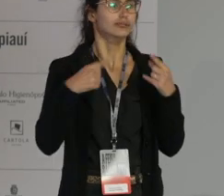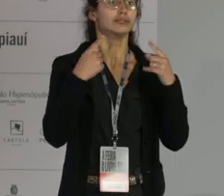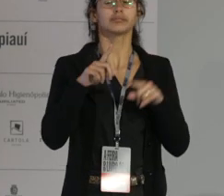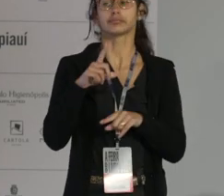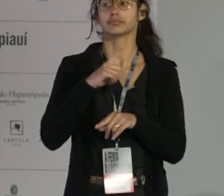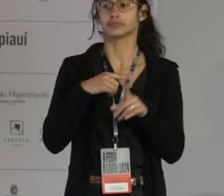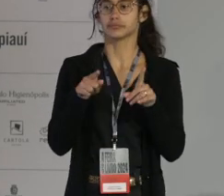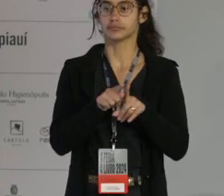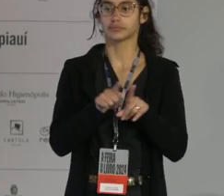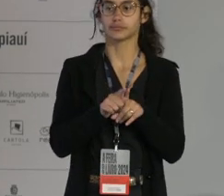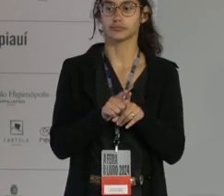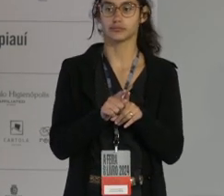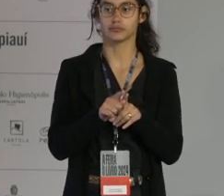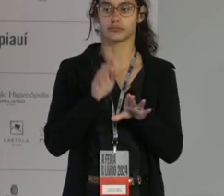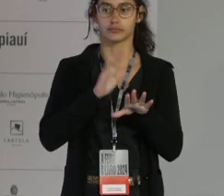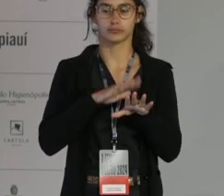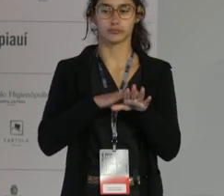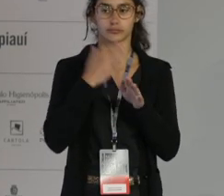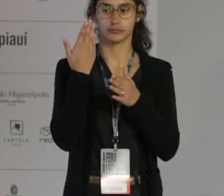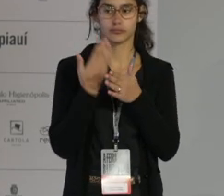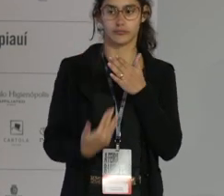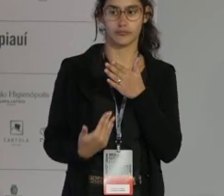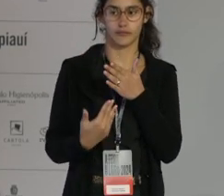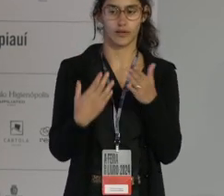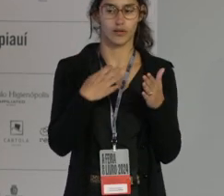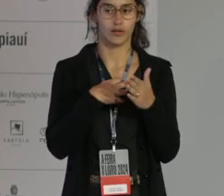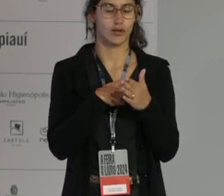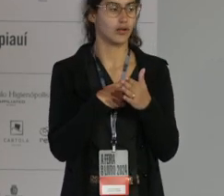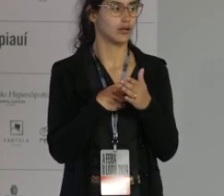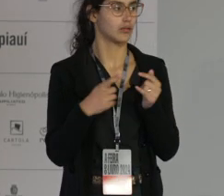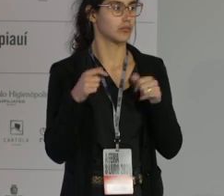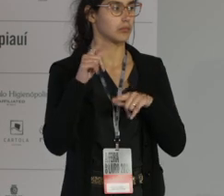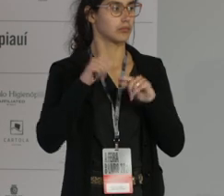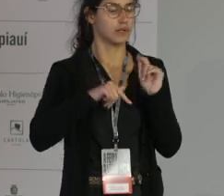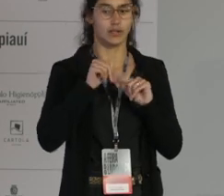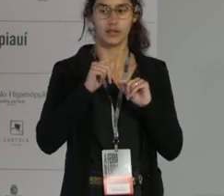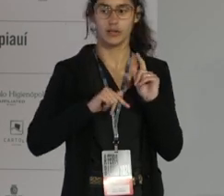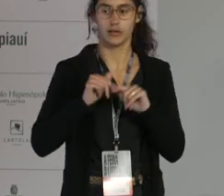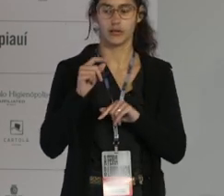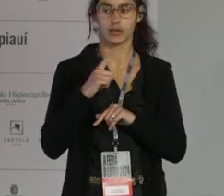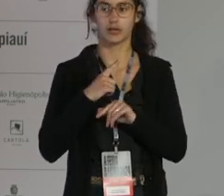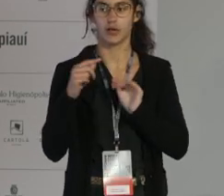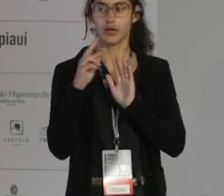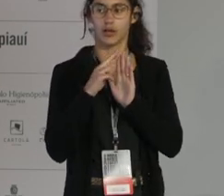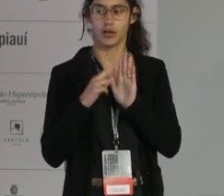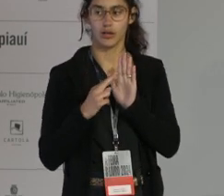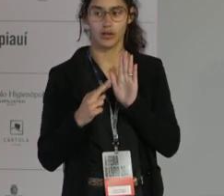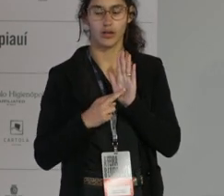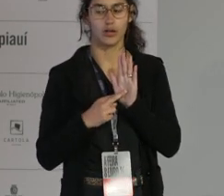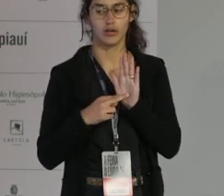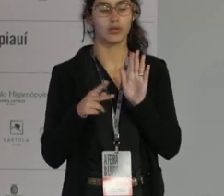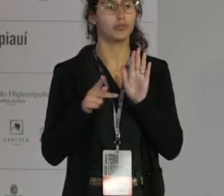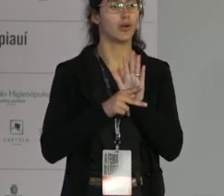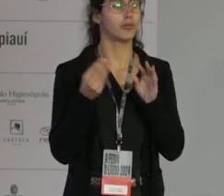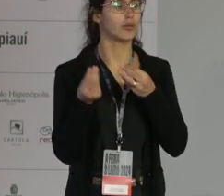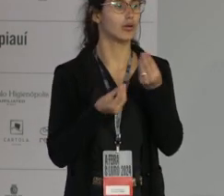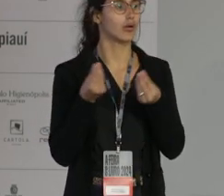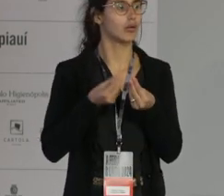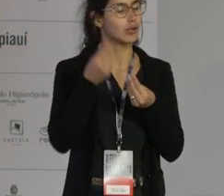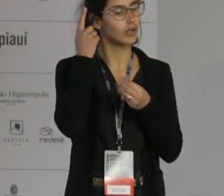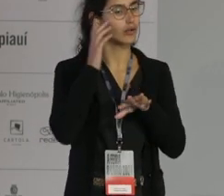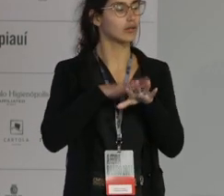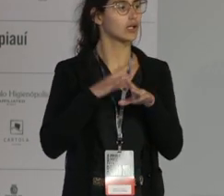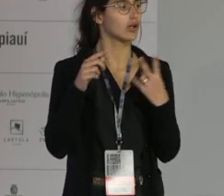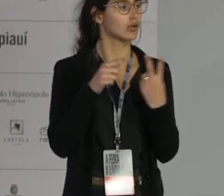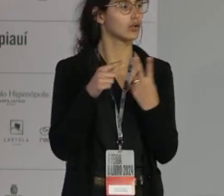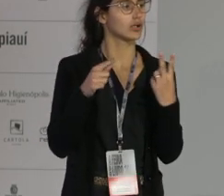Beatles e o ato de perder coisas, enfim, a princípio materiais, um relógio, uma pulseira, um rio, como é que essas